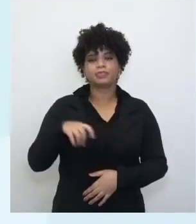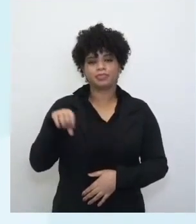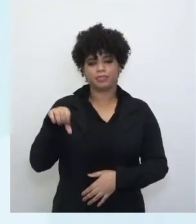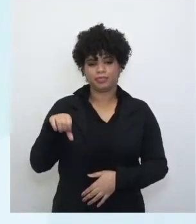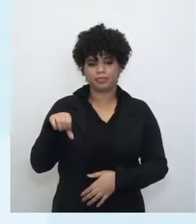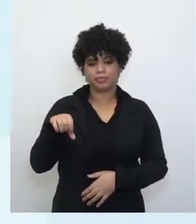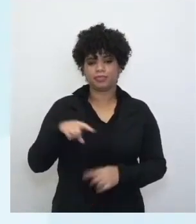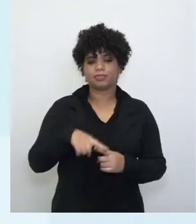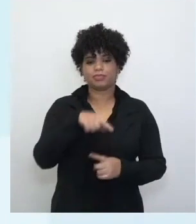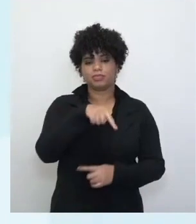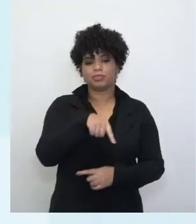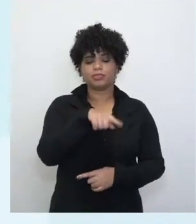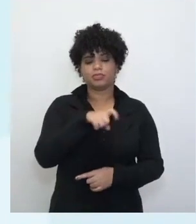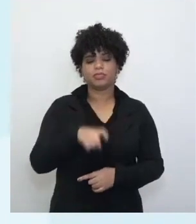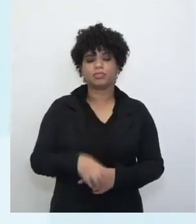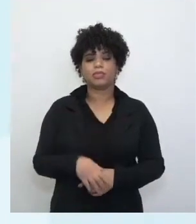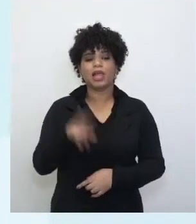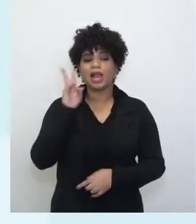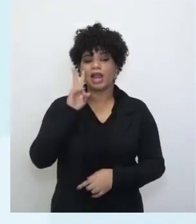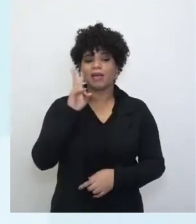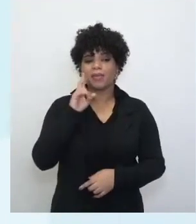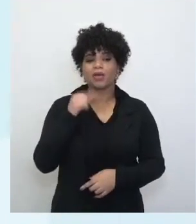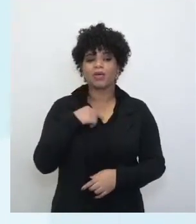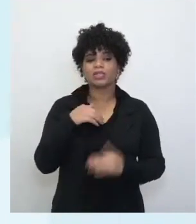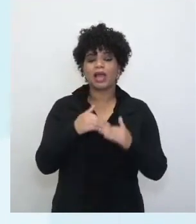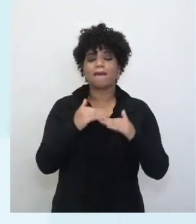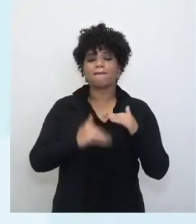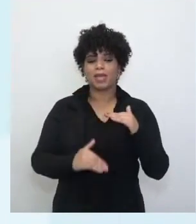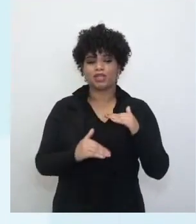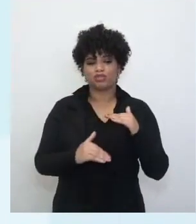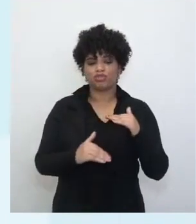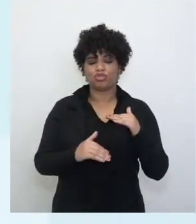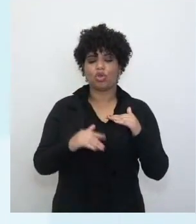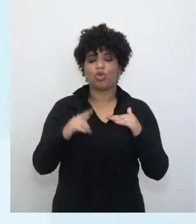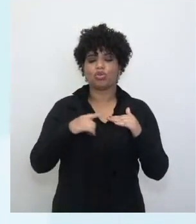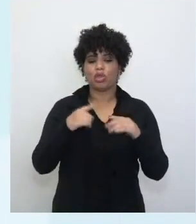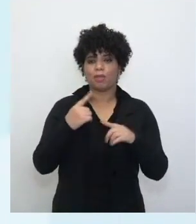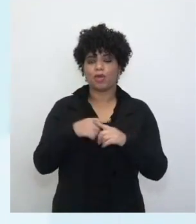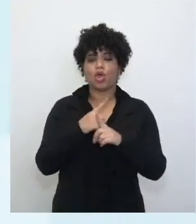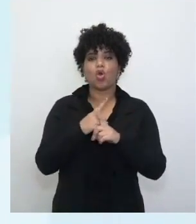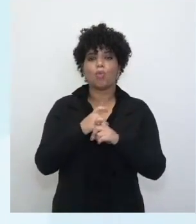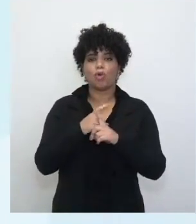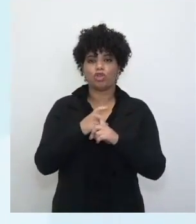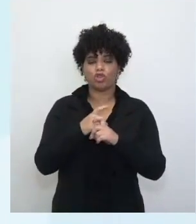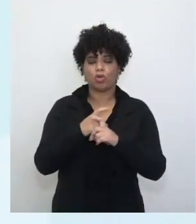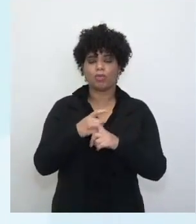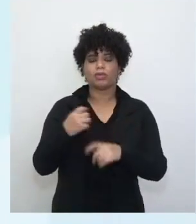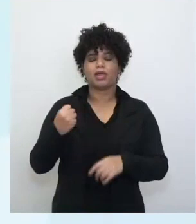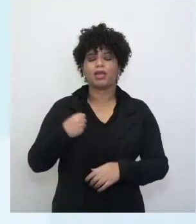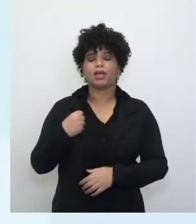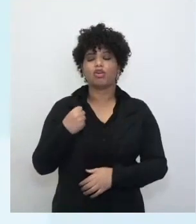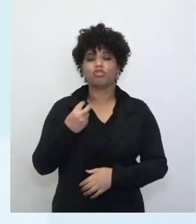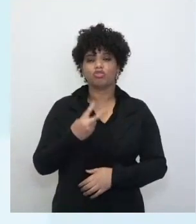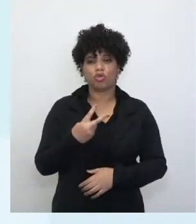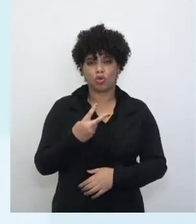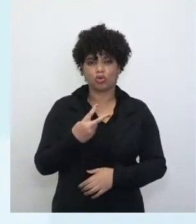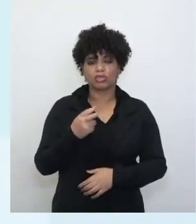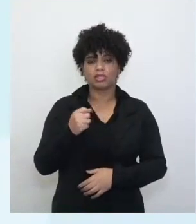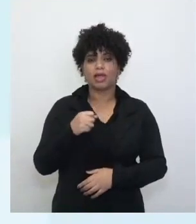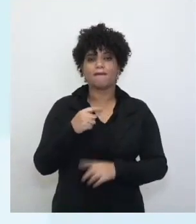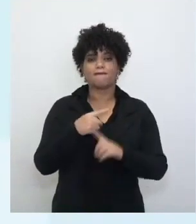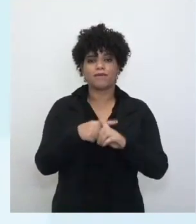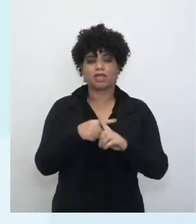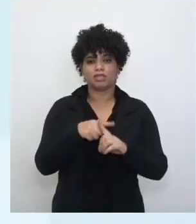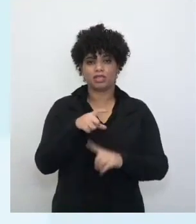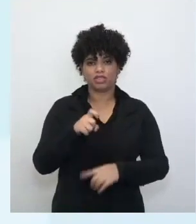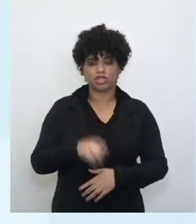Ok? E o meu Q de X, lembra que é um grau a menos? Como o nosso polinômio tinha grau 2, esse 1 vai ser multiplicado pelo X. Então,